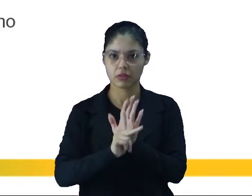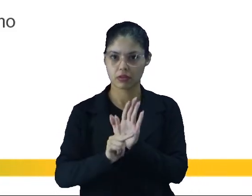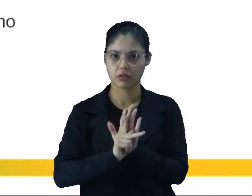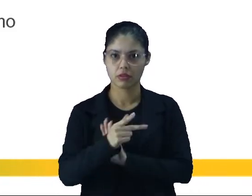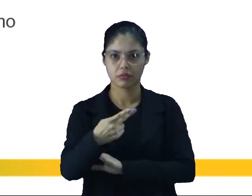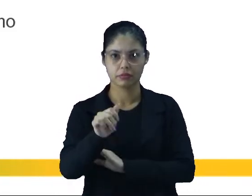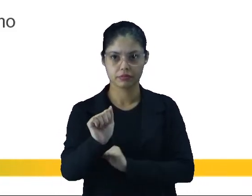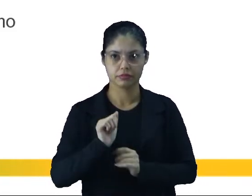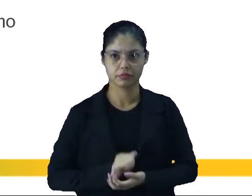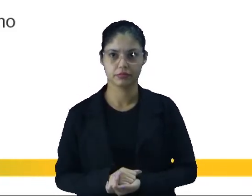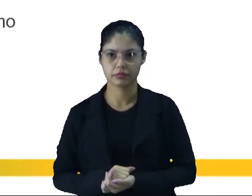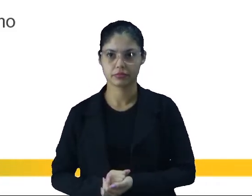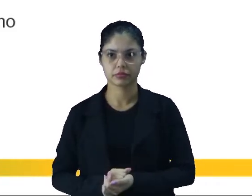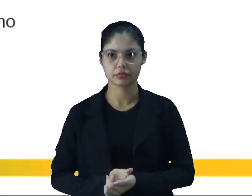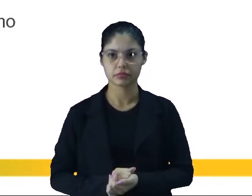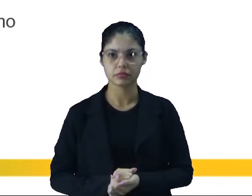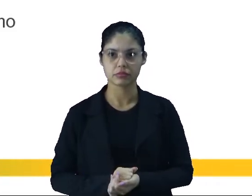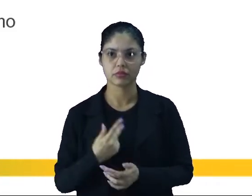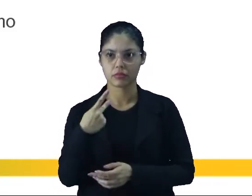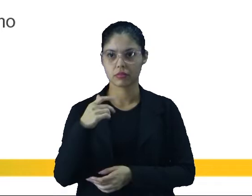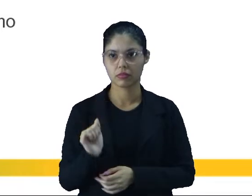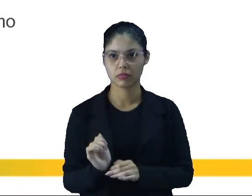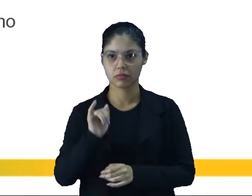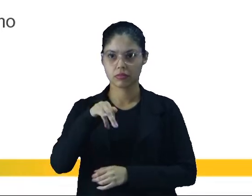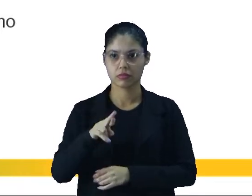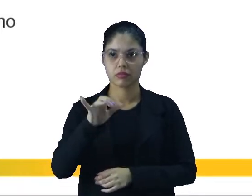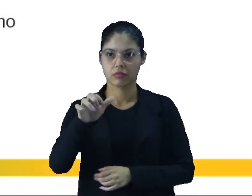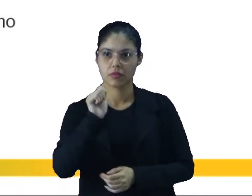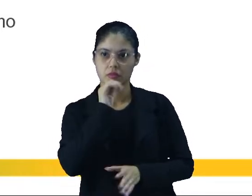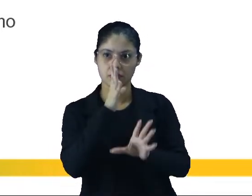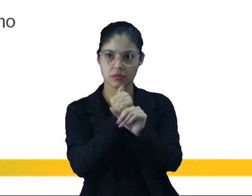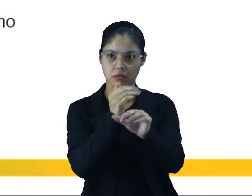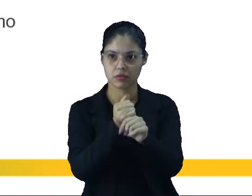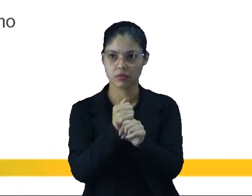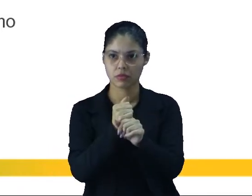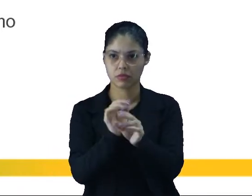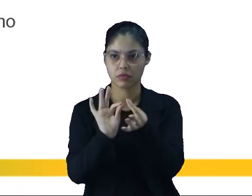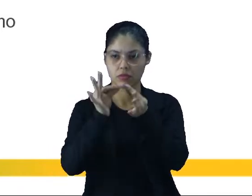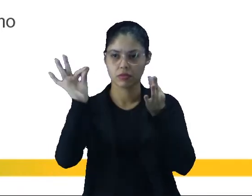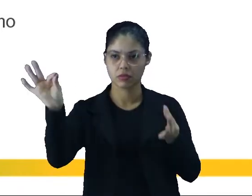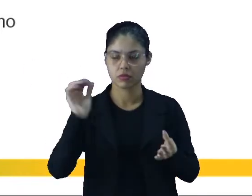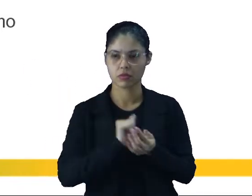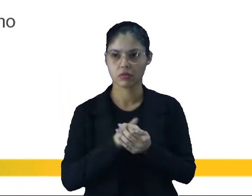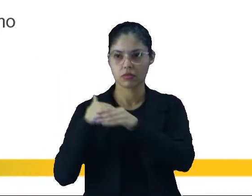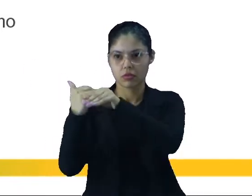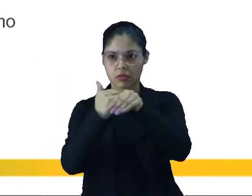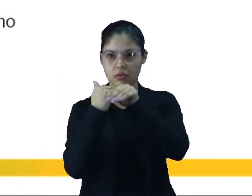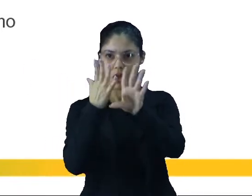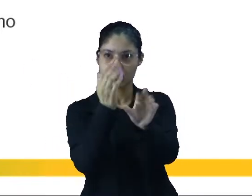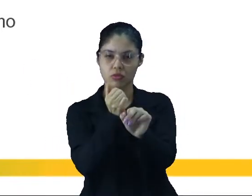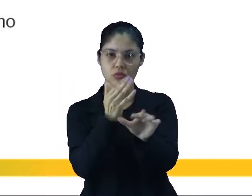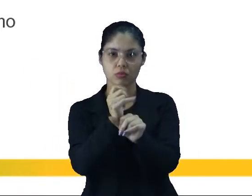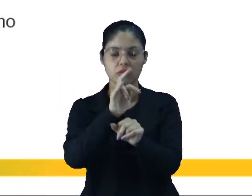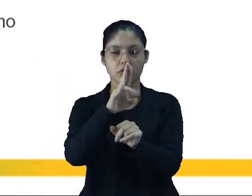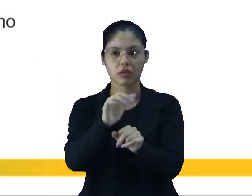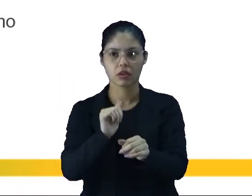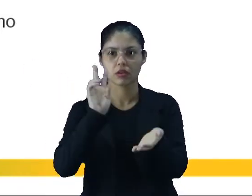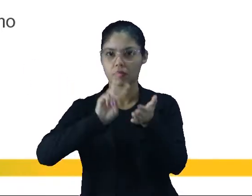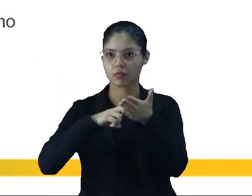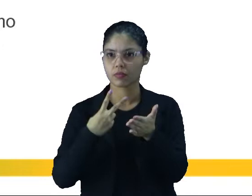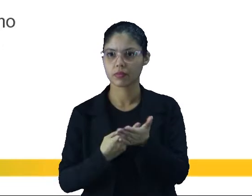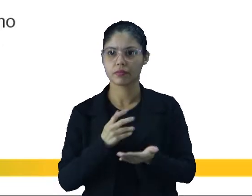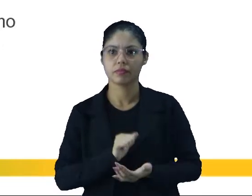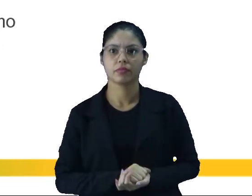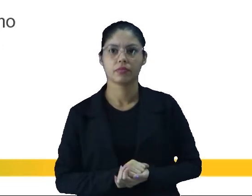Propriedades da PA. Em uma PA finita, a soma de dois termos equidistantes dos extremos é igual à soma dos extremos.